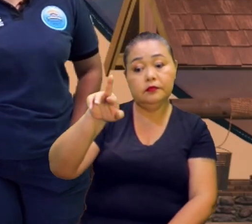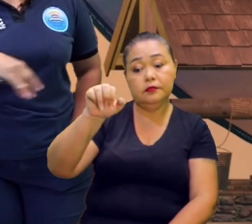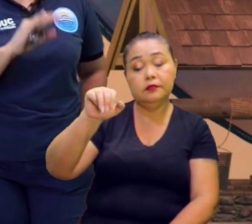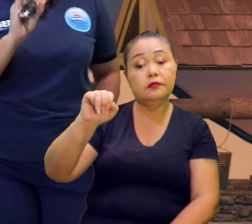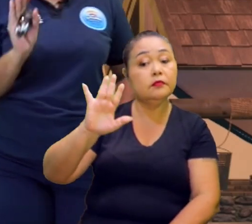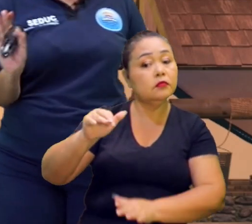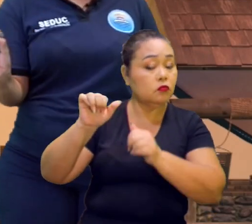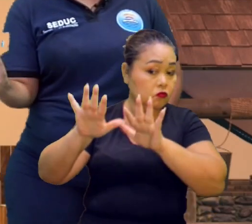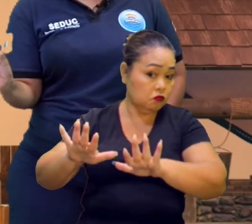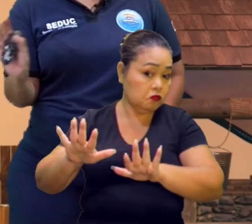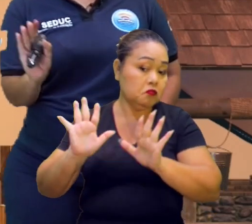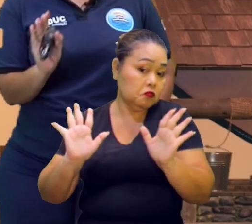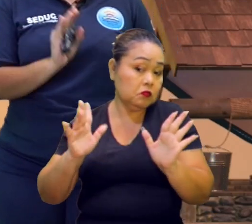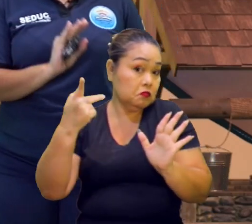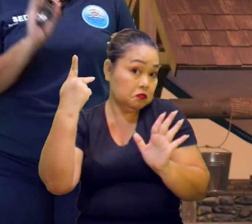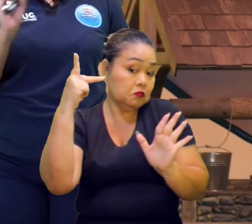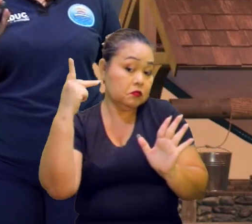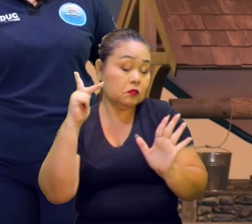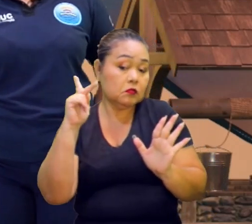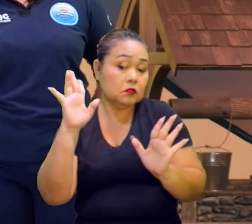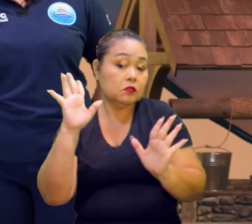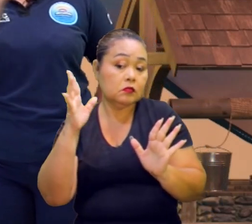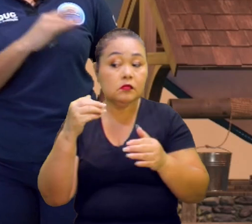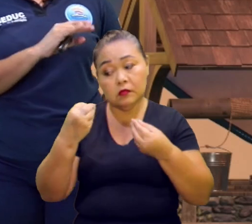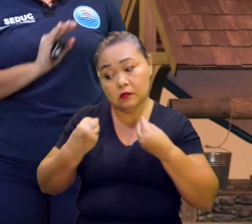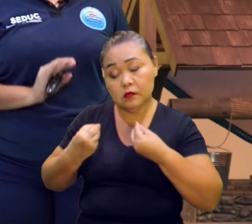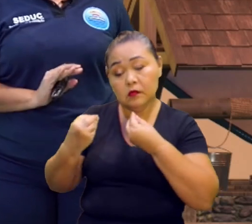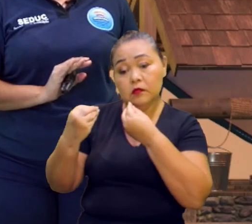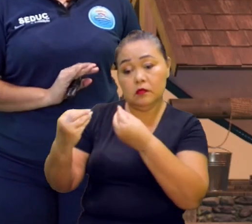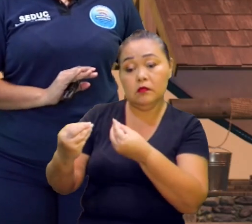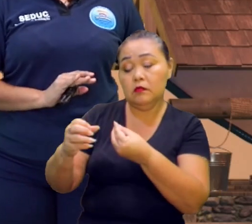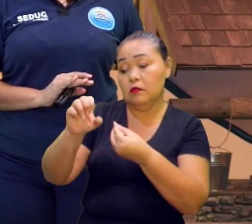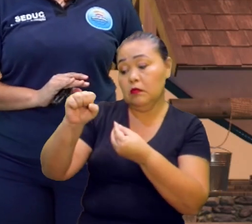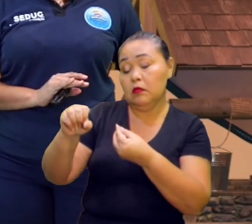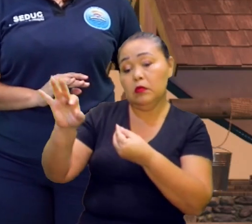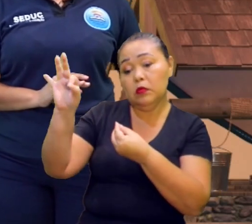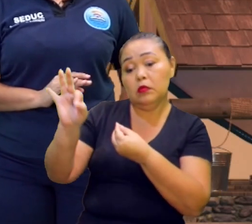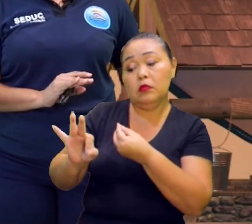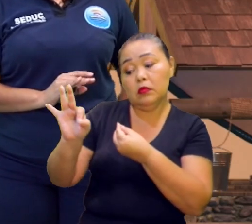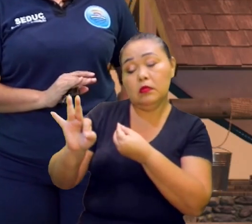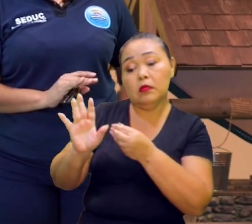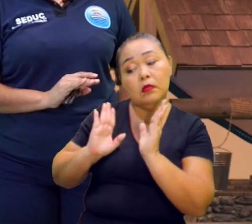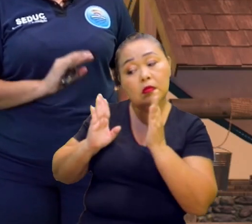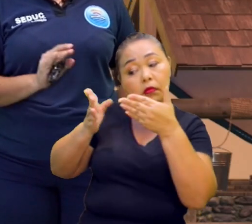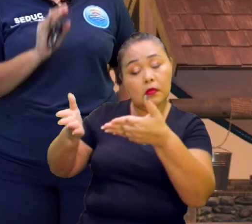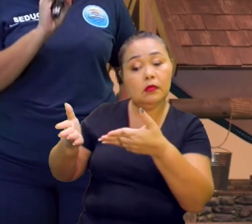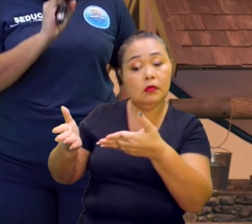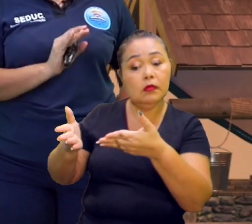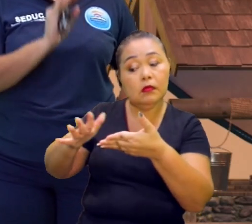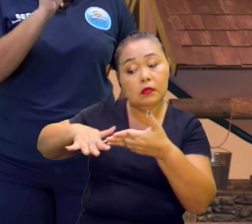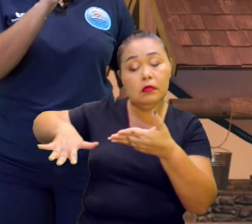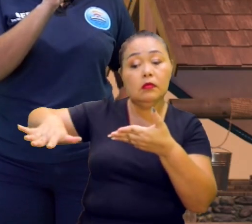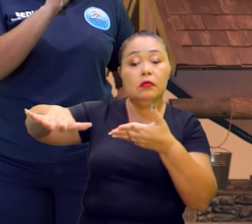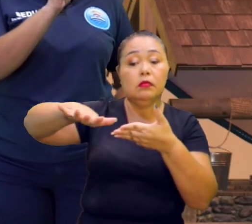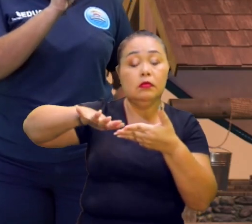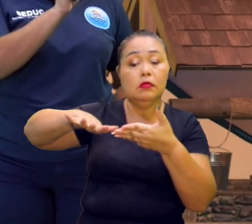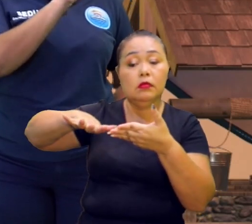está ali, tudo é sua, então você tem que destinar os 80% para essa área